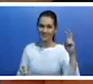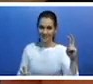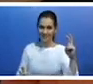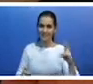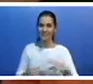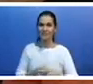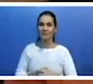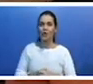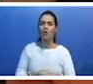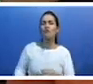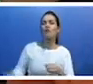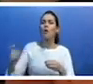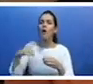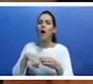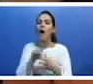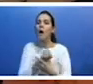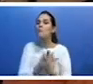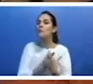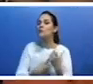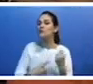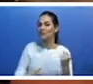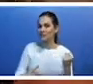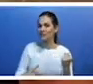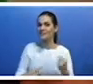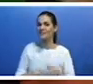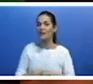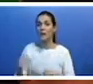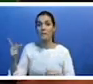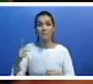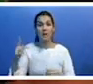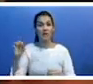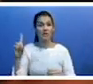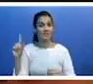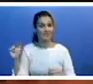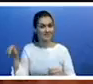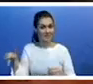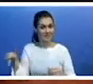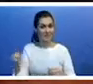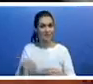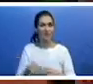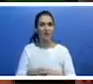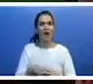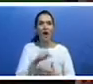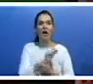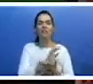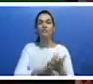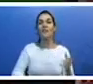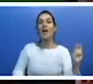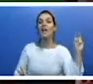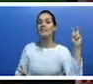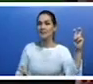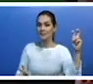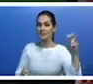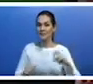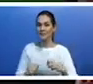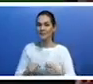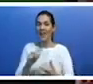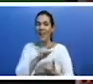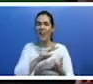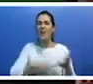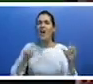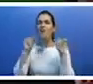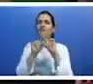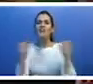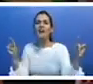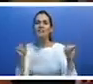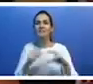nosso material, a nossa apostila, página 17, vamos para o exercício 5. Leia a frase.